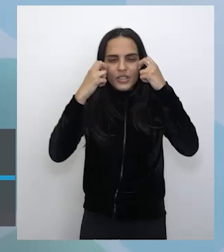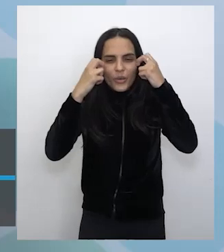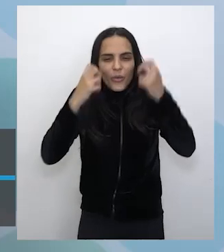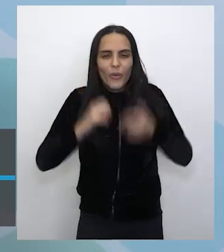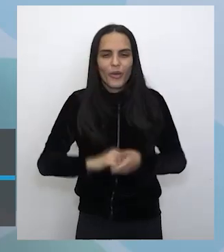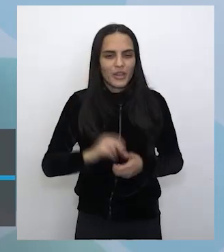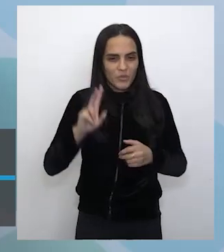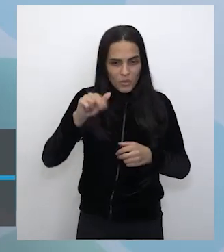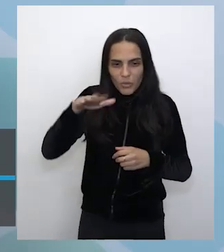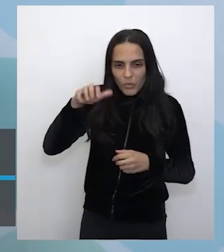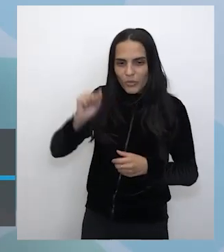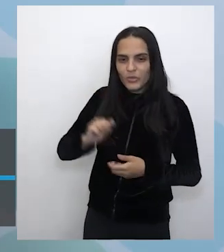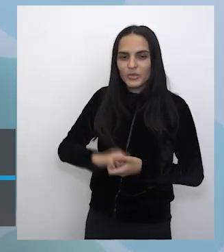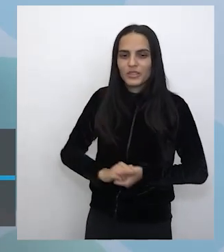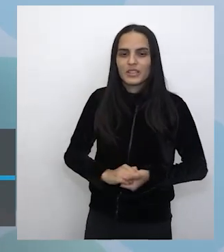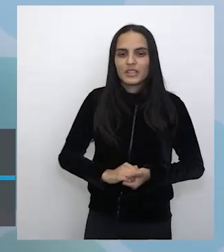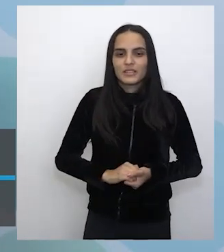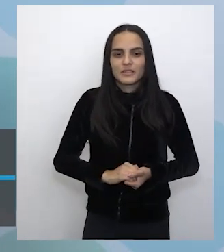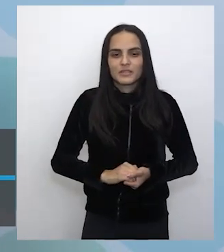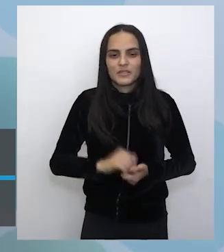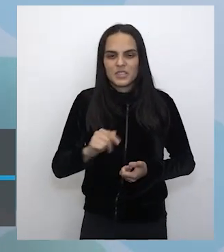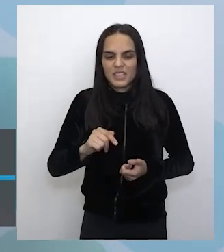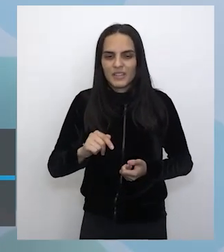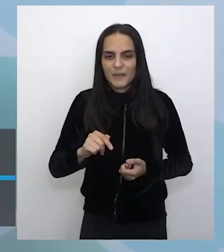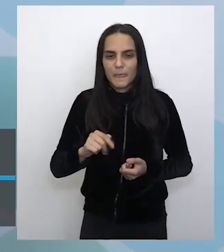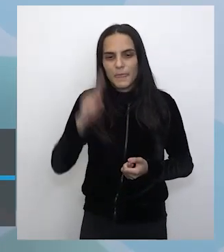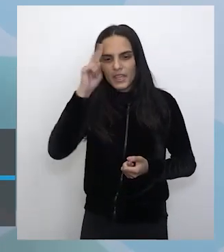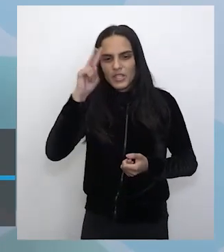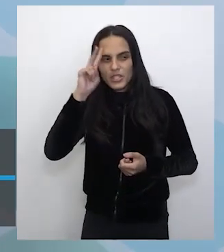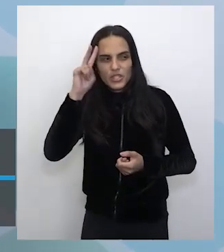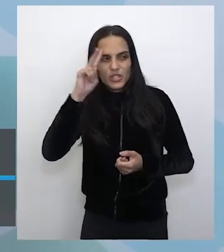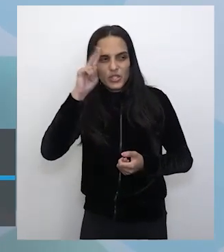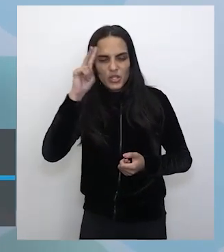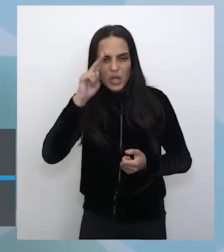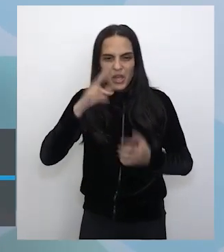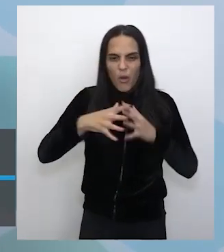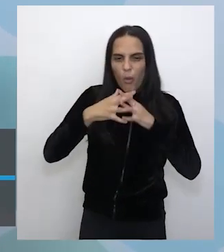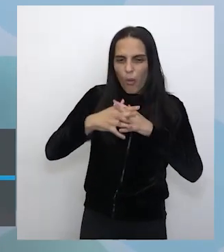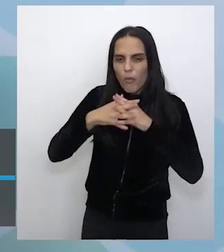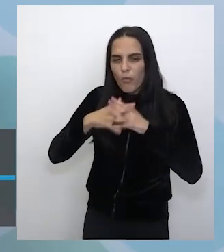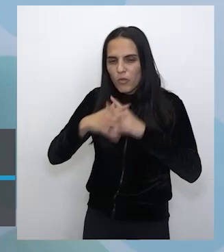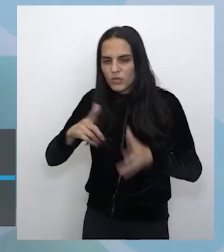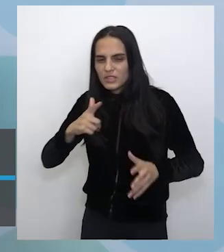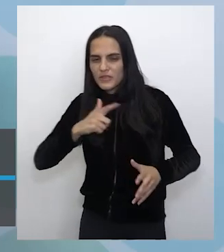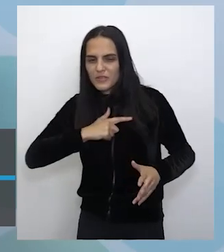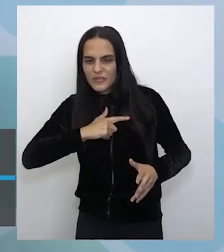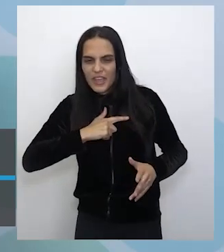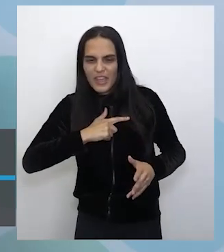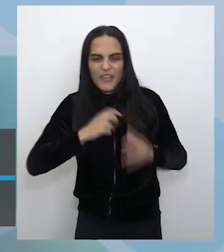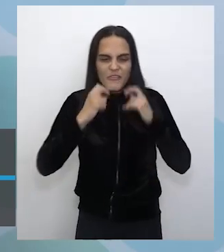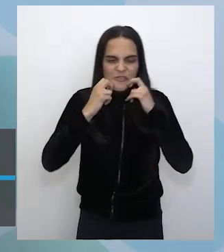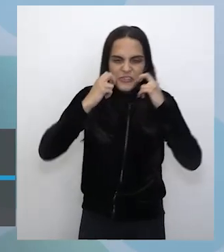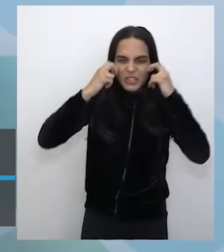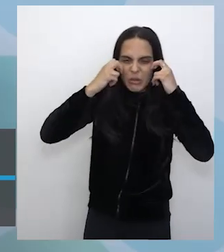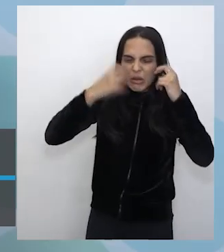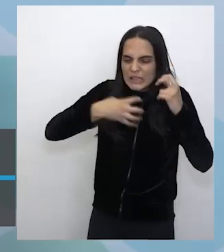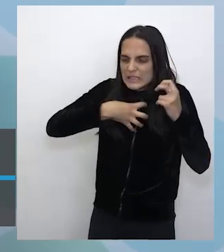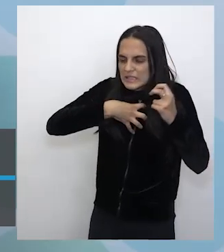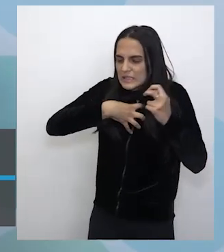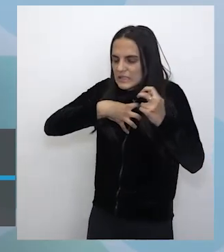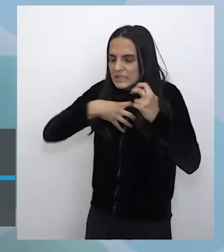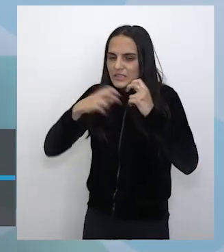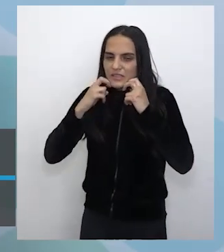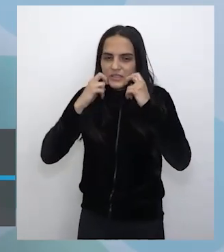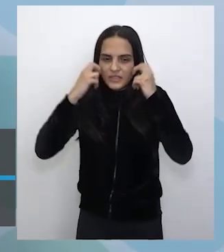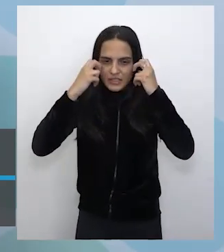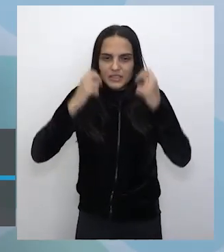numa furada, nunca tem uma história embaraçosa que você não gosta de dividir com ninguém, porque no seu íntimo,